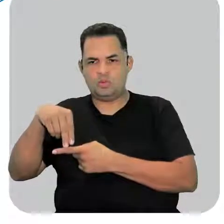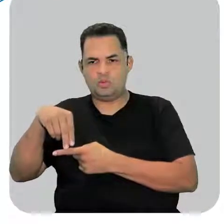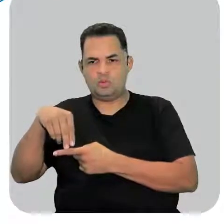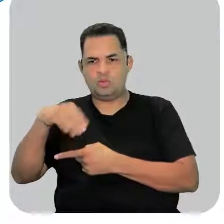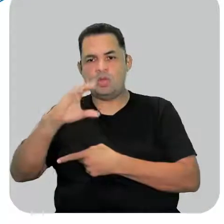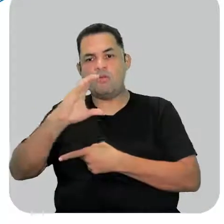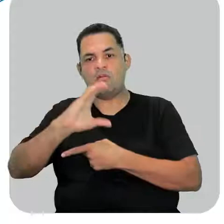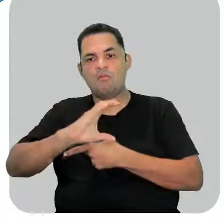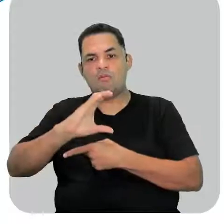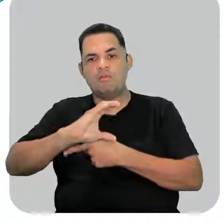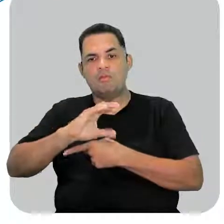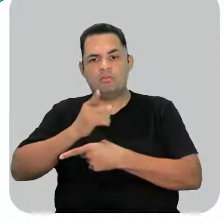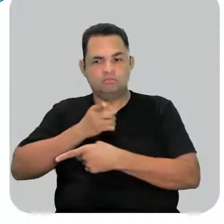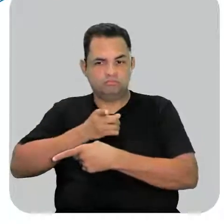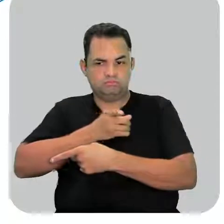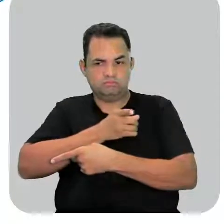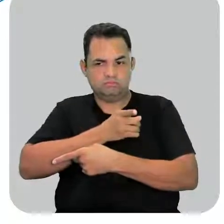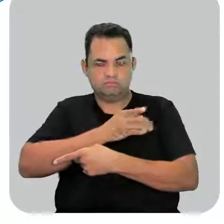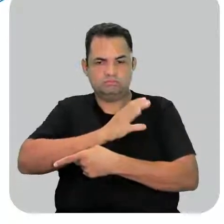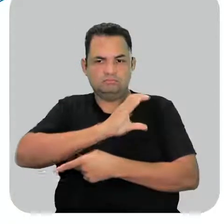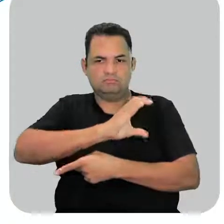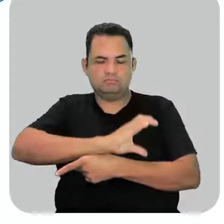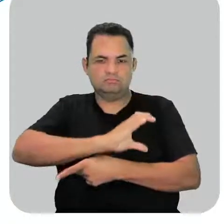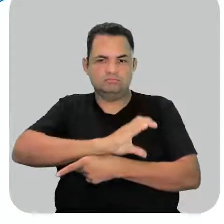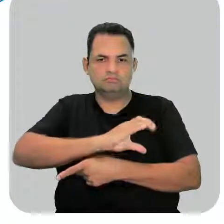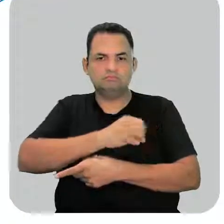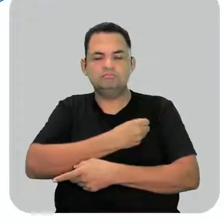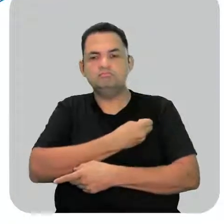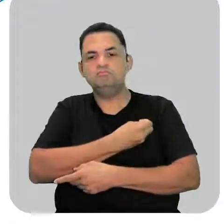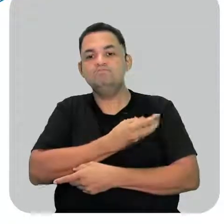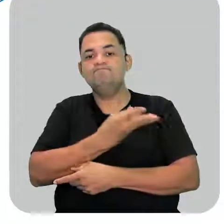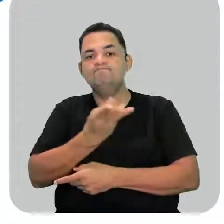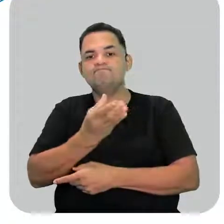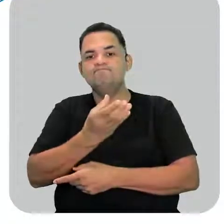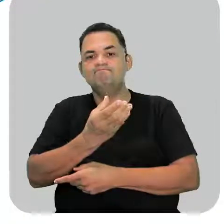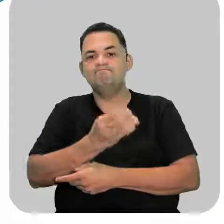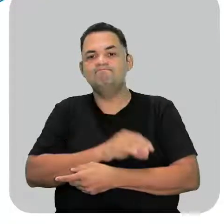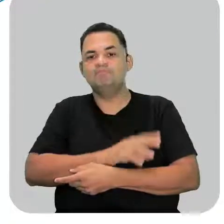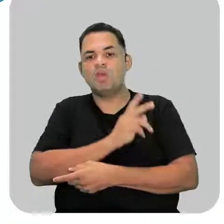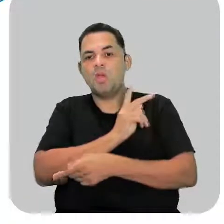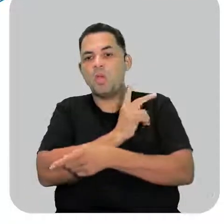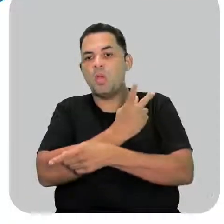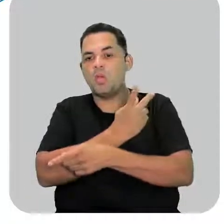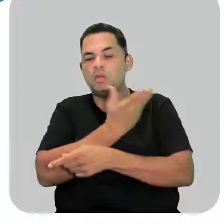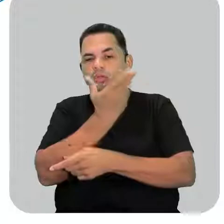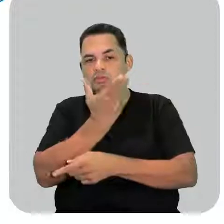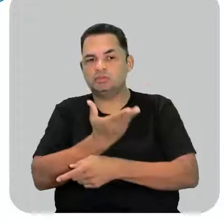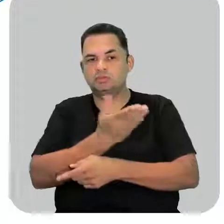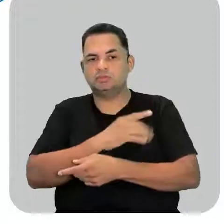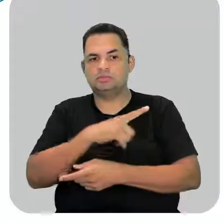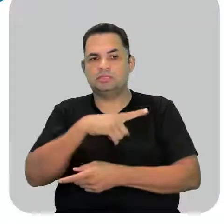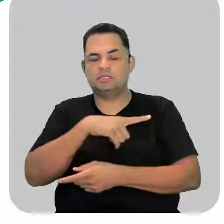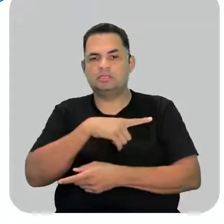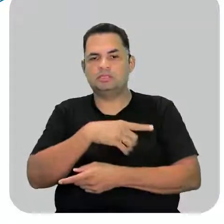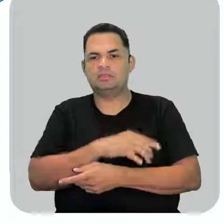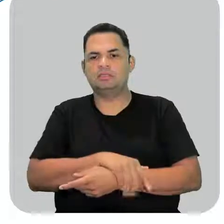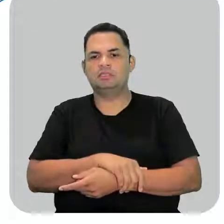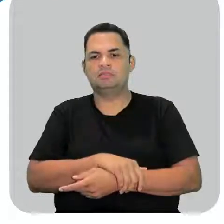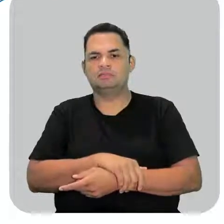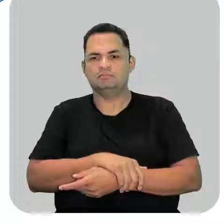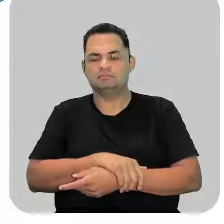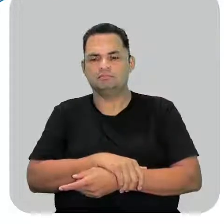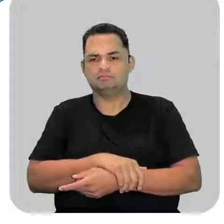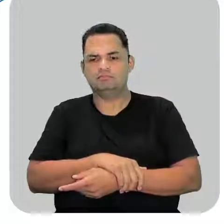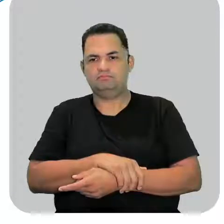com o carbono atrás dele. Quantos hidrogênios nós iremos colocar para ele?